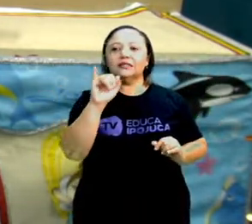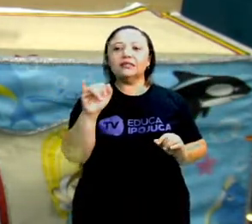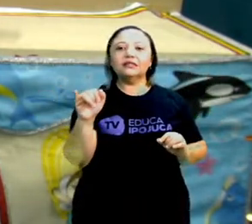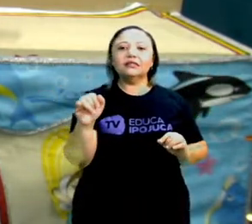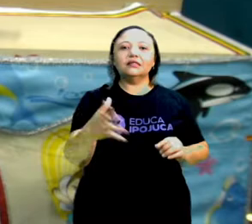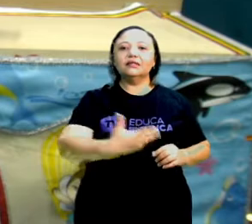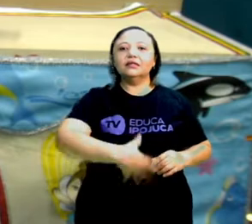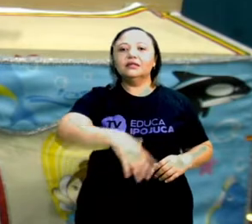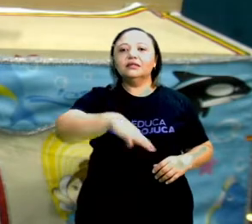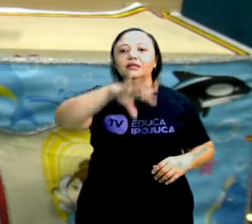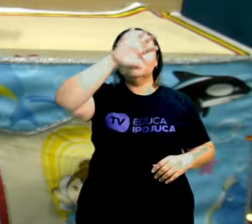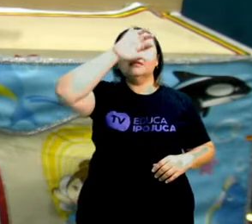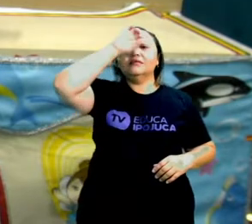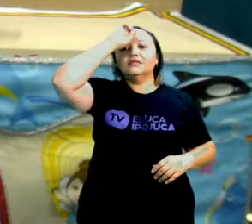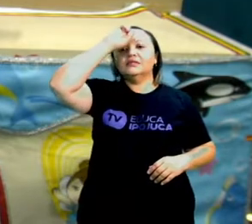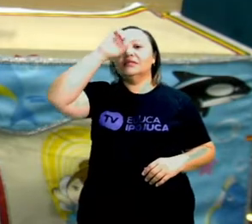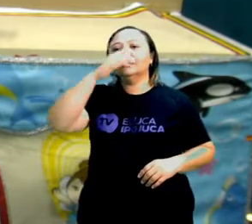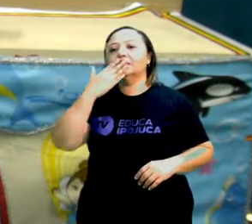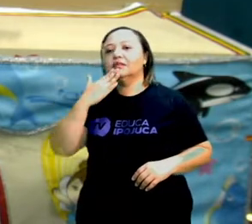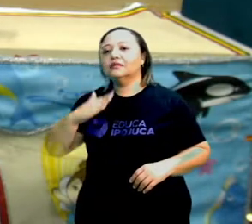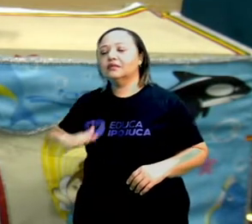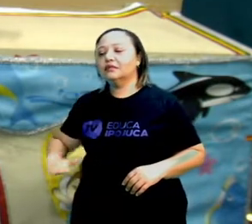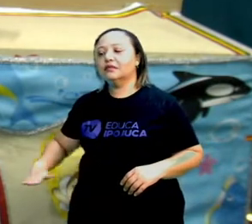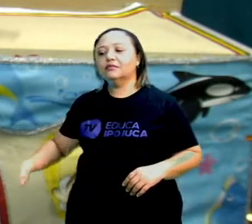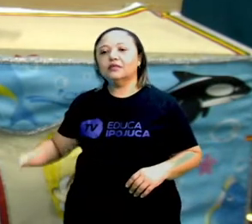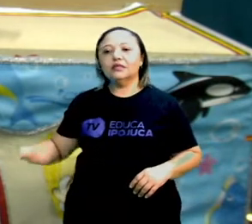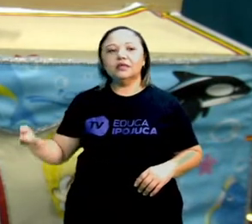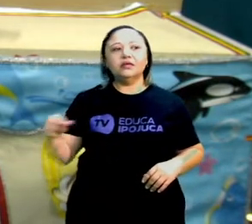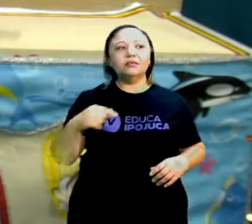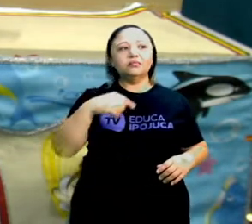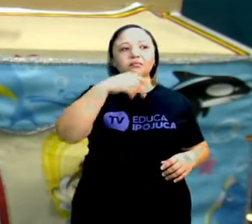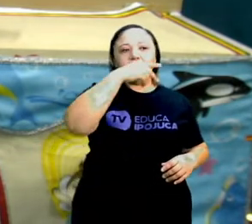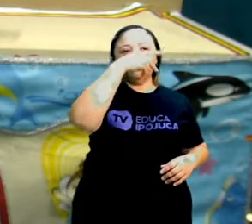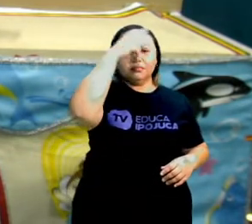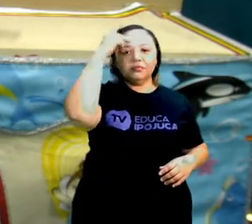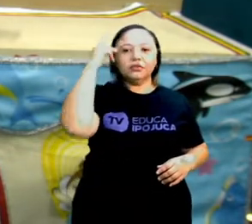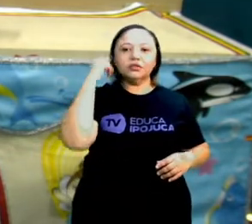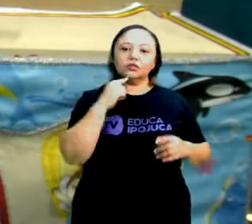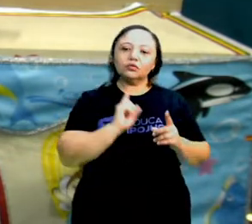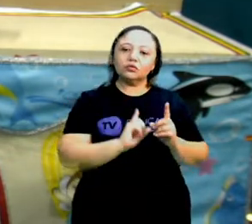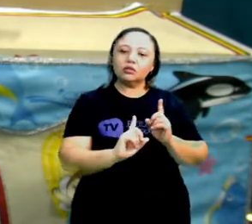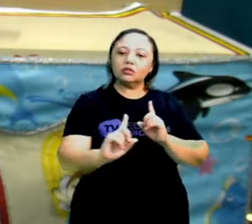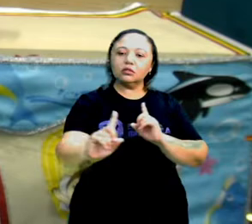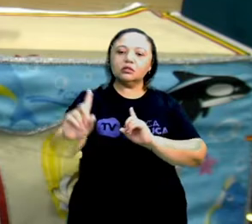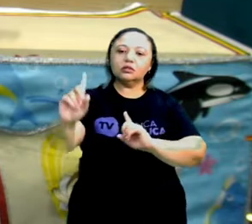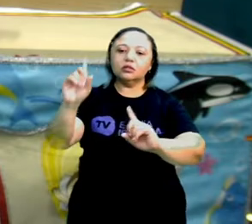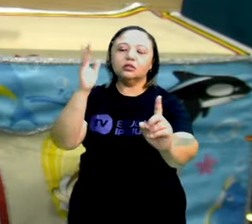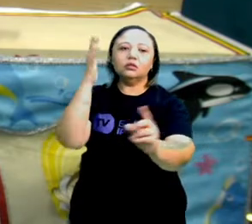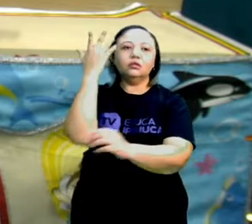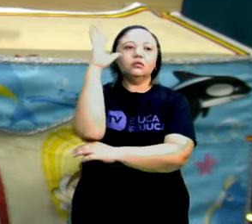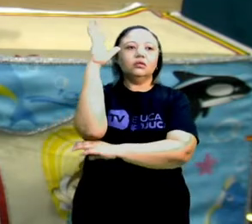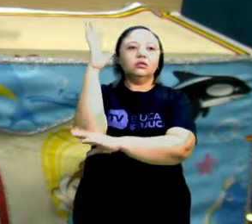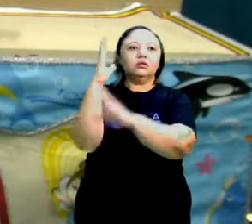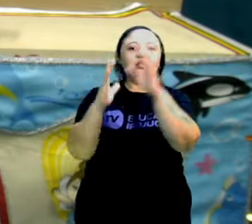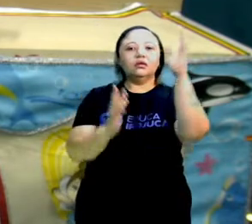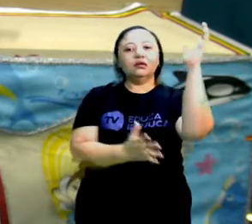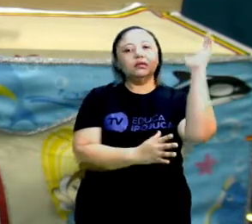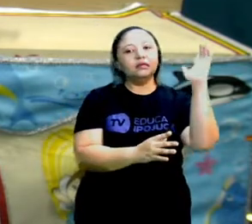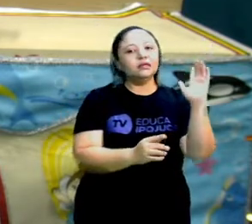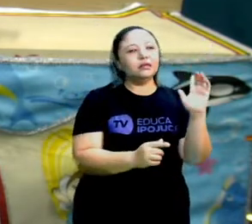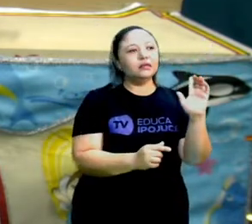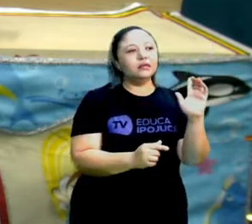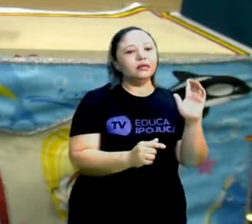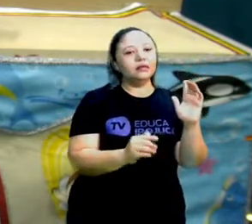a feiticeira dos anões. E ninguém poderia entrar na floresta e chegar perto de onde ela